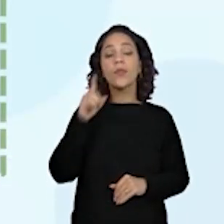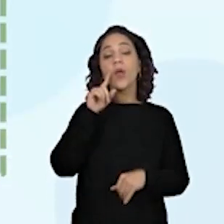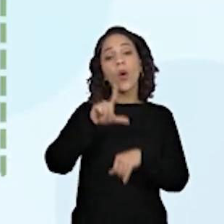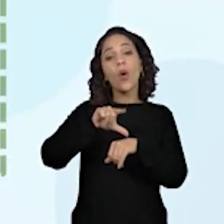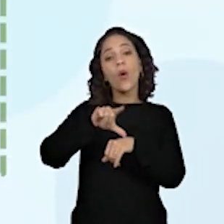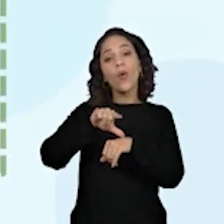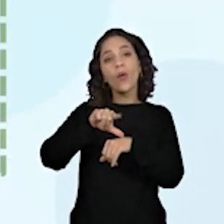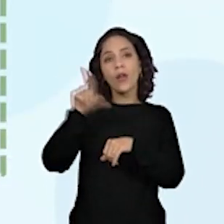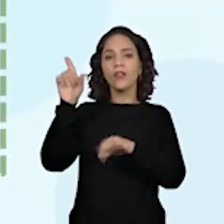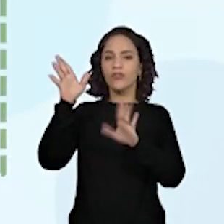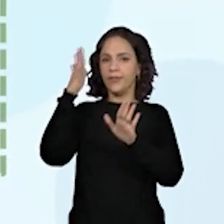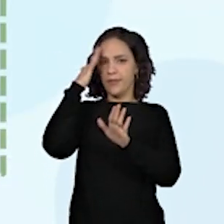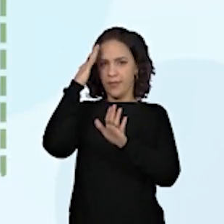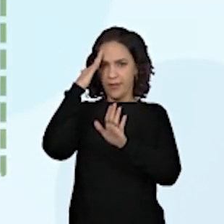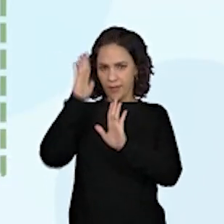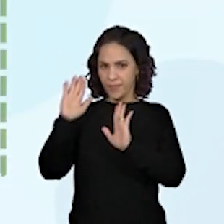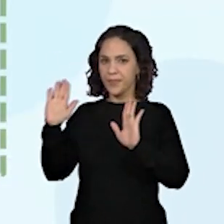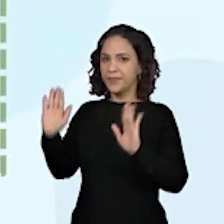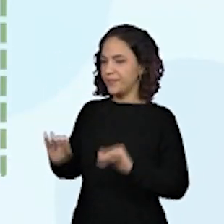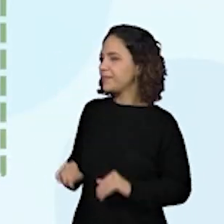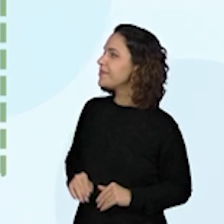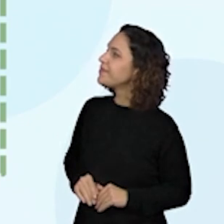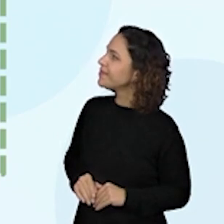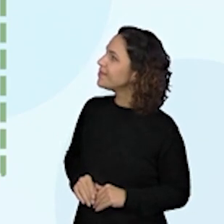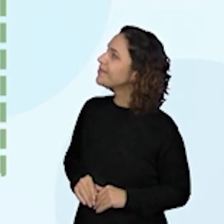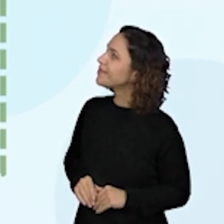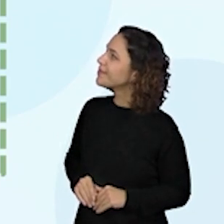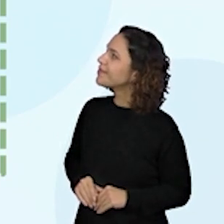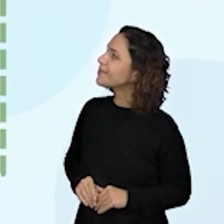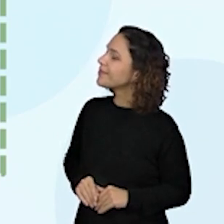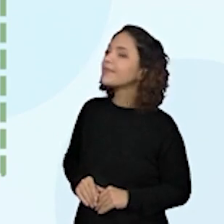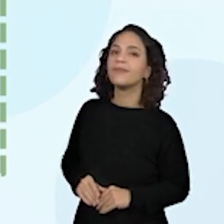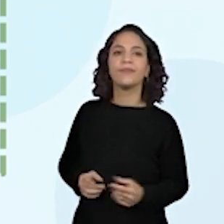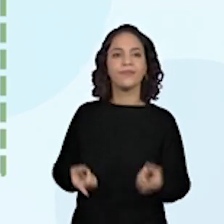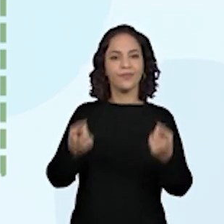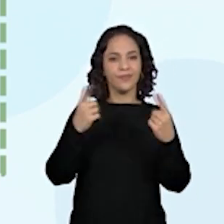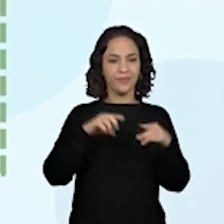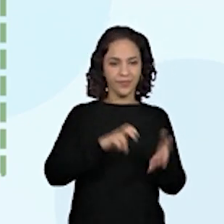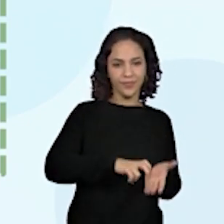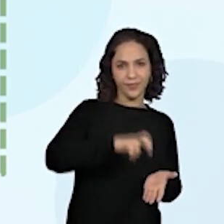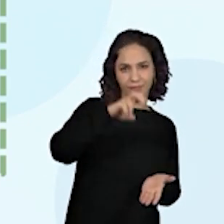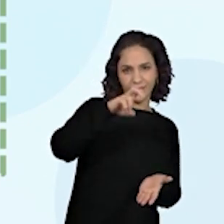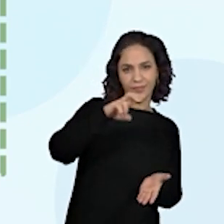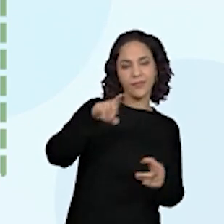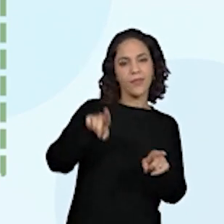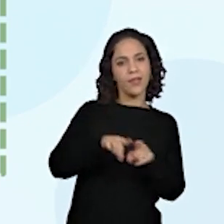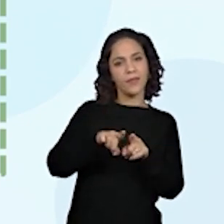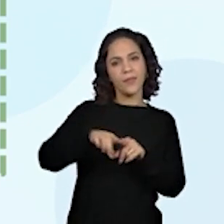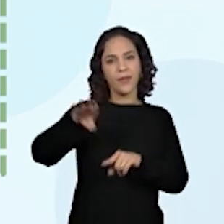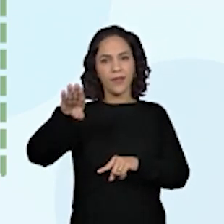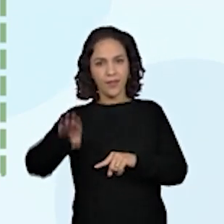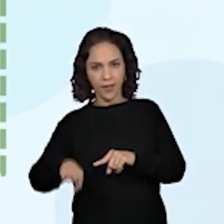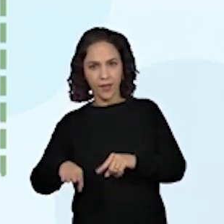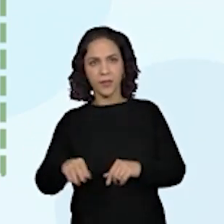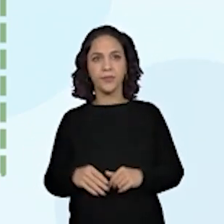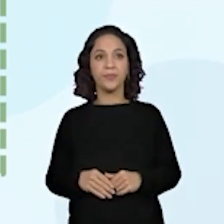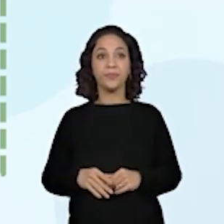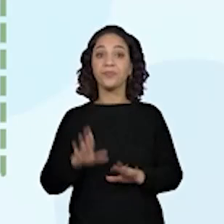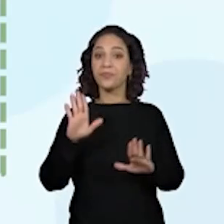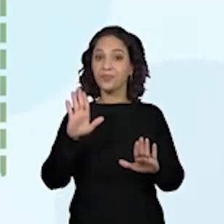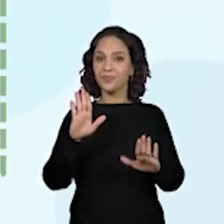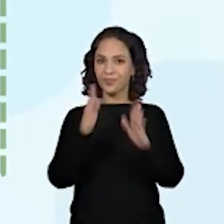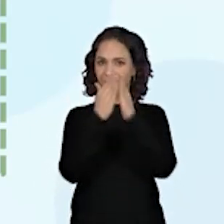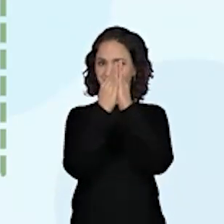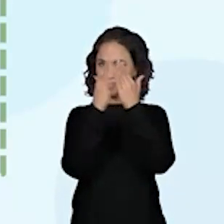de entrada e saída dos estudantes, já sabemos o turno da manhã e o turno da tarde. Na